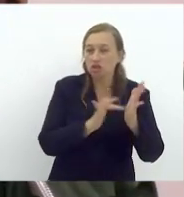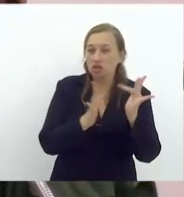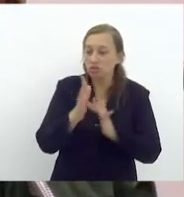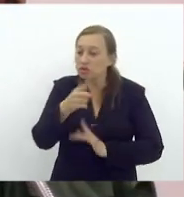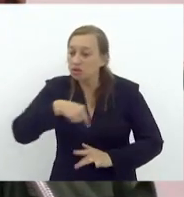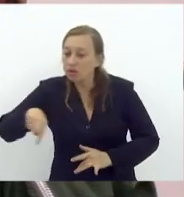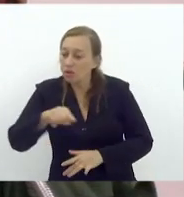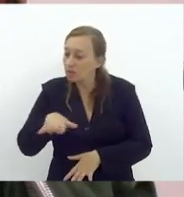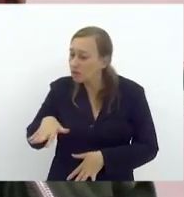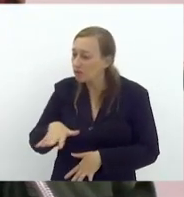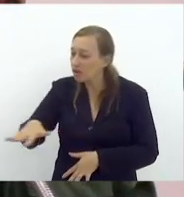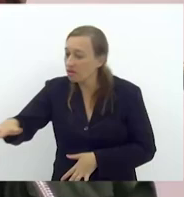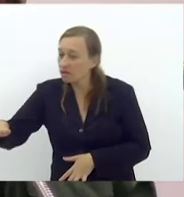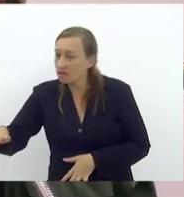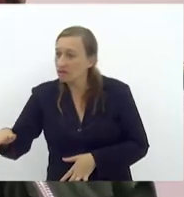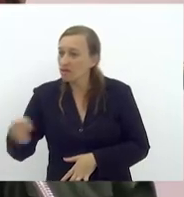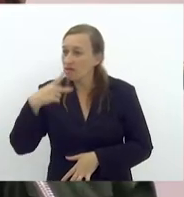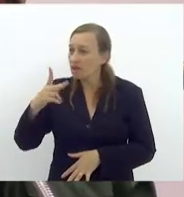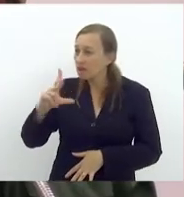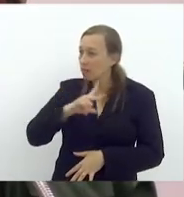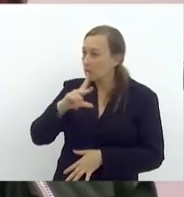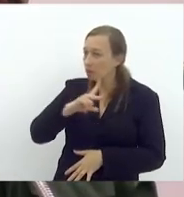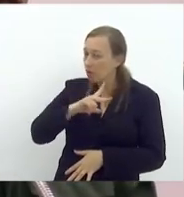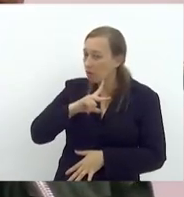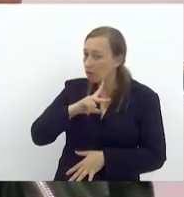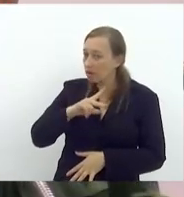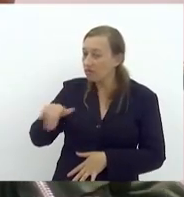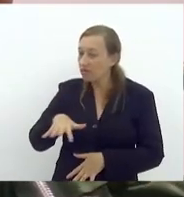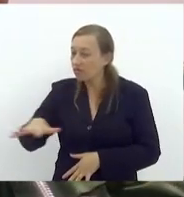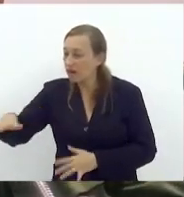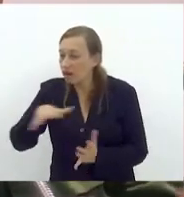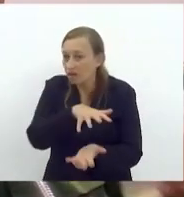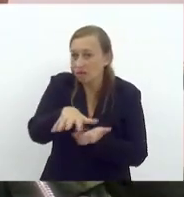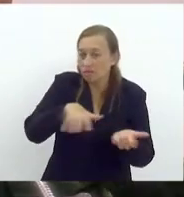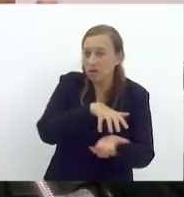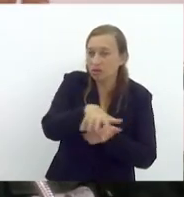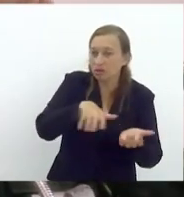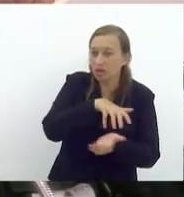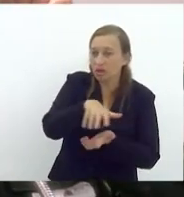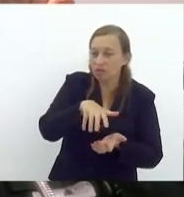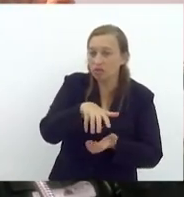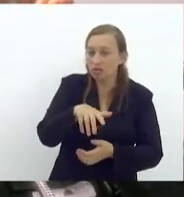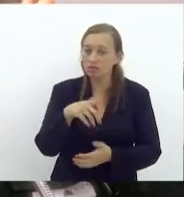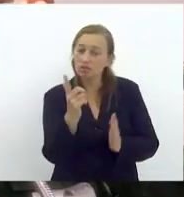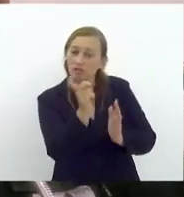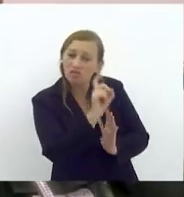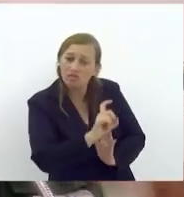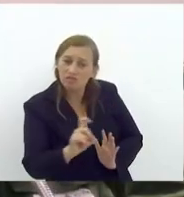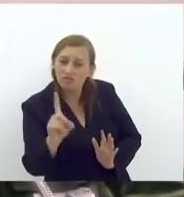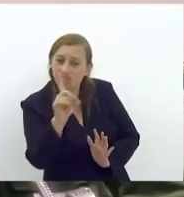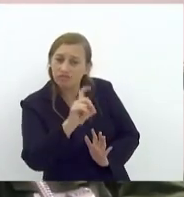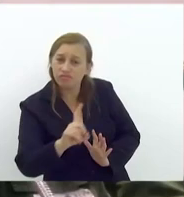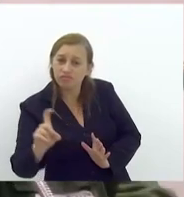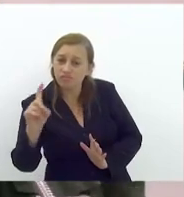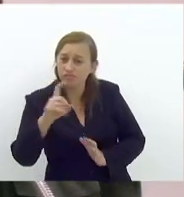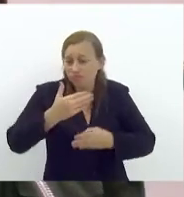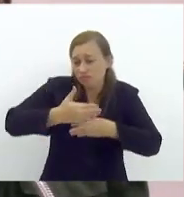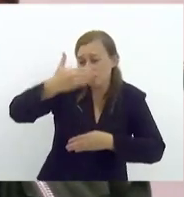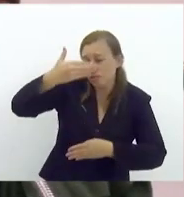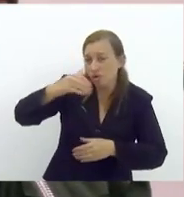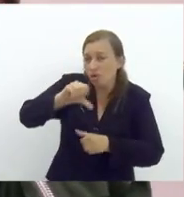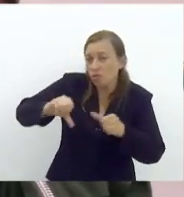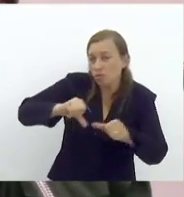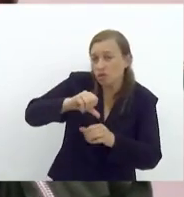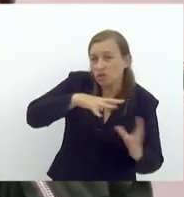rima na favela dizendo que a própria favela é revolução grafitando o muro mudando